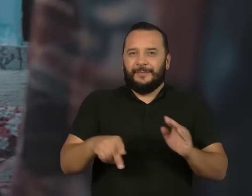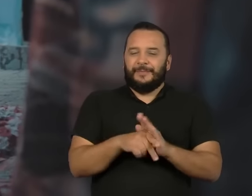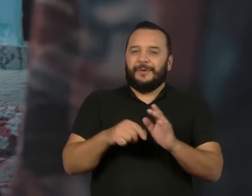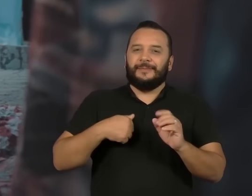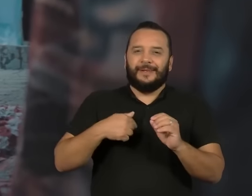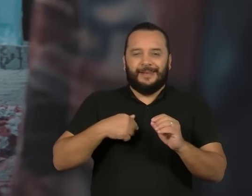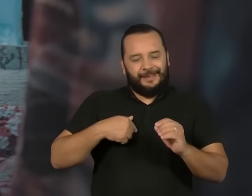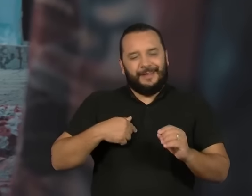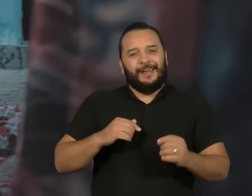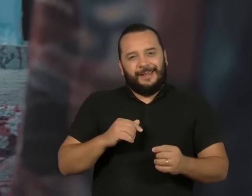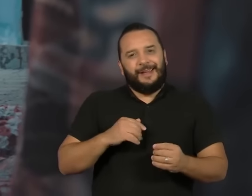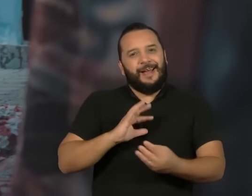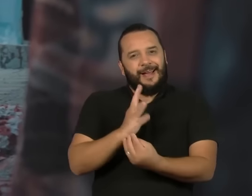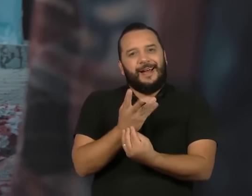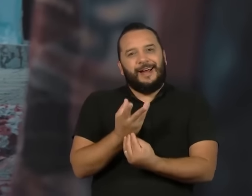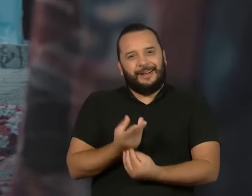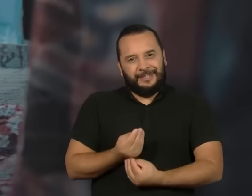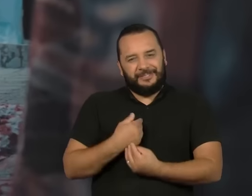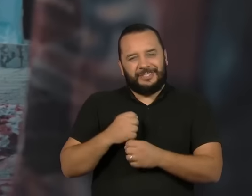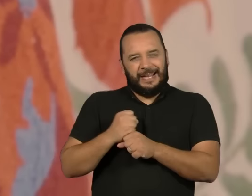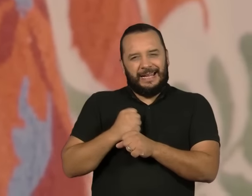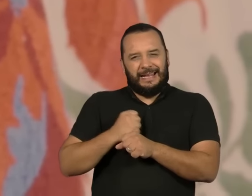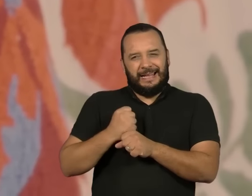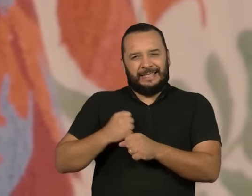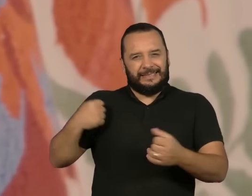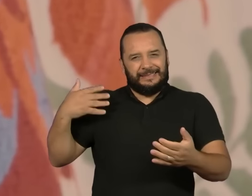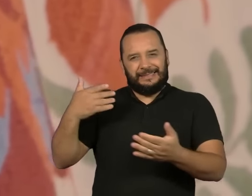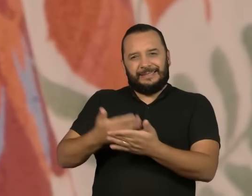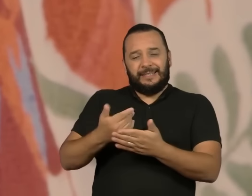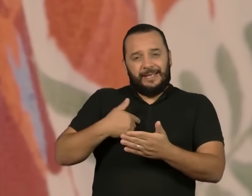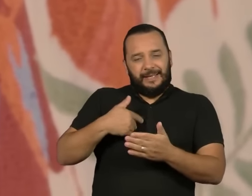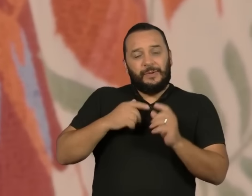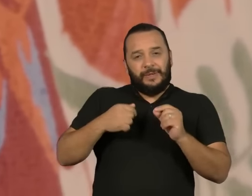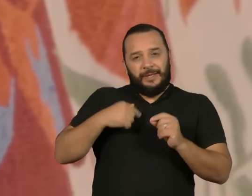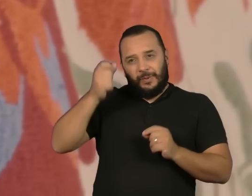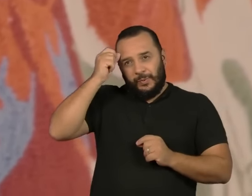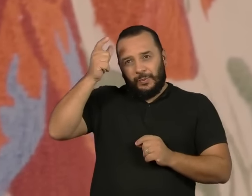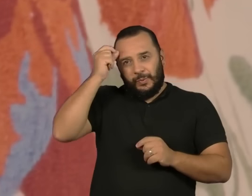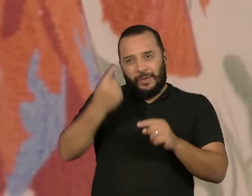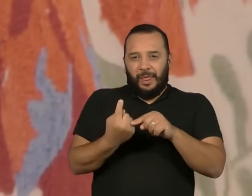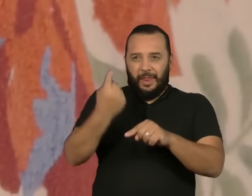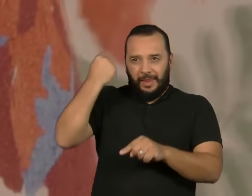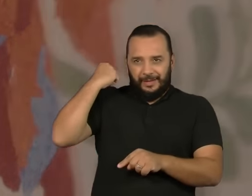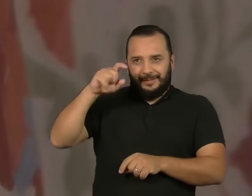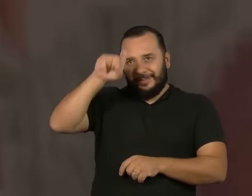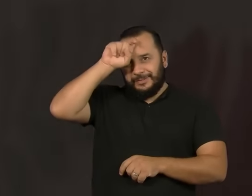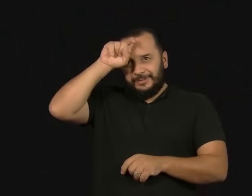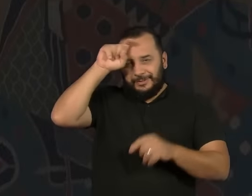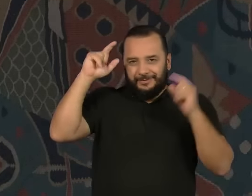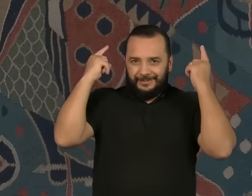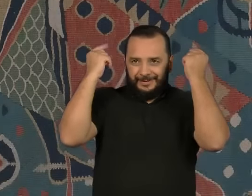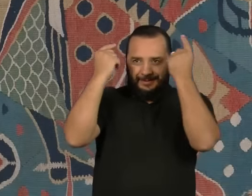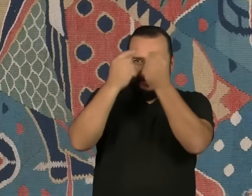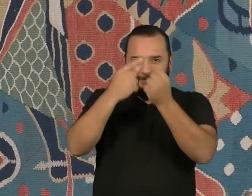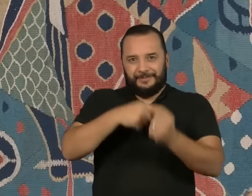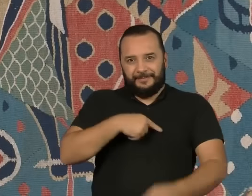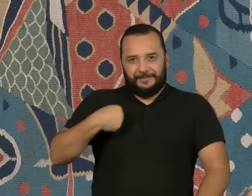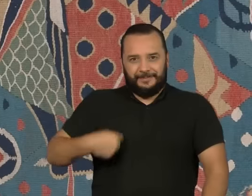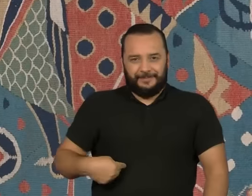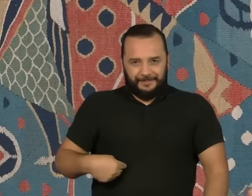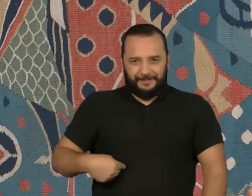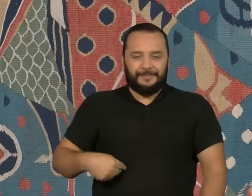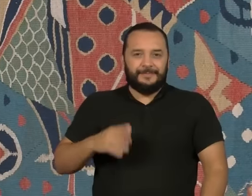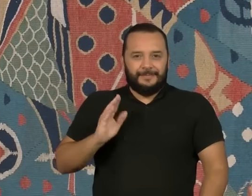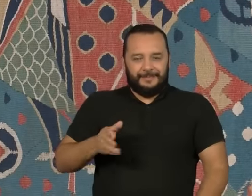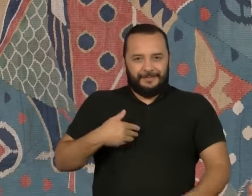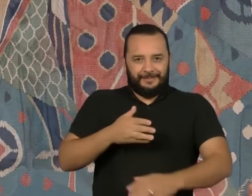raízes milenares e é encontrada em diversas culturas antigas, como no Egito, na Grécia e na China. Durante a Idade